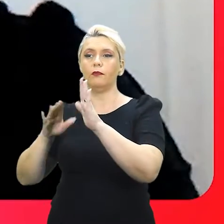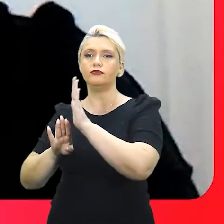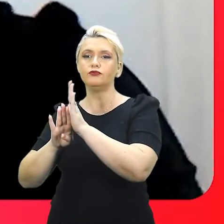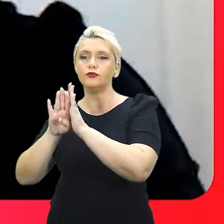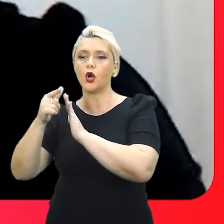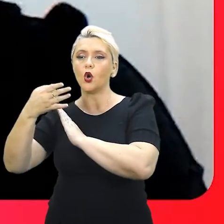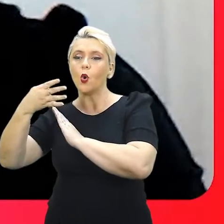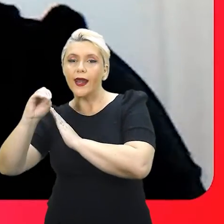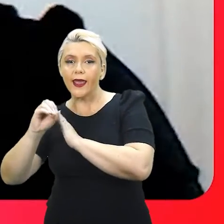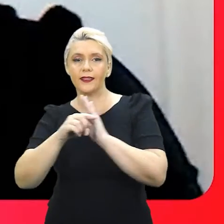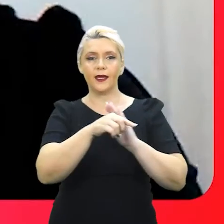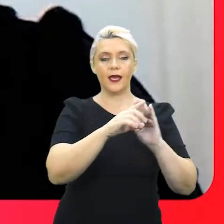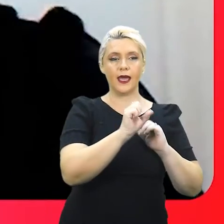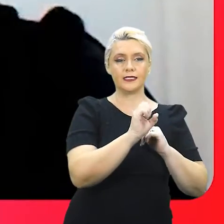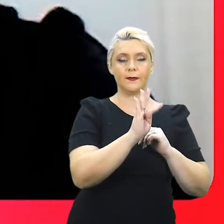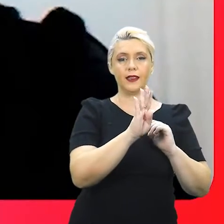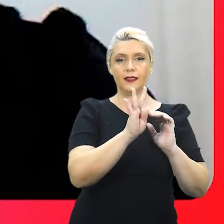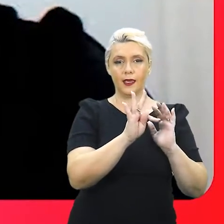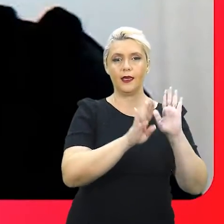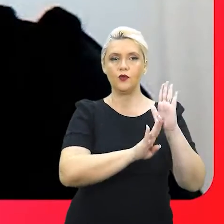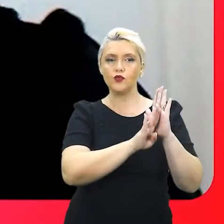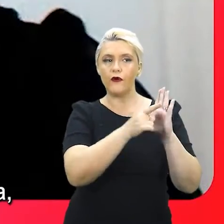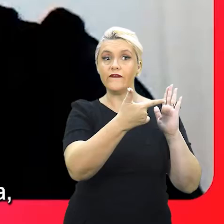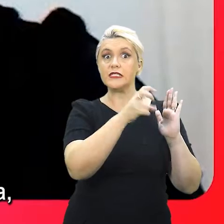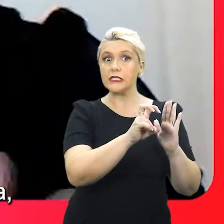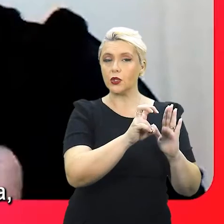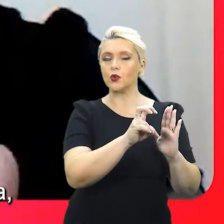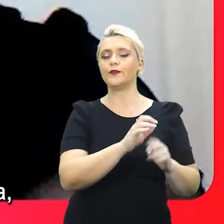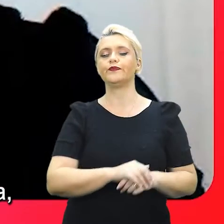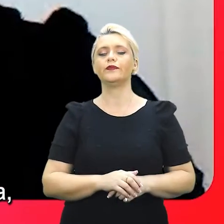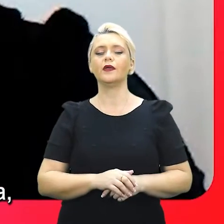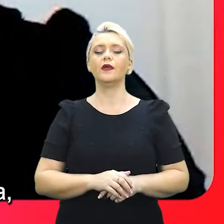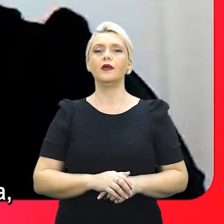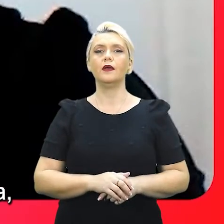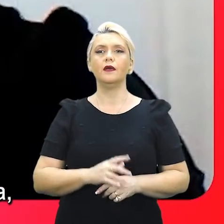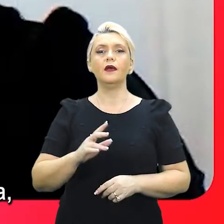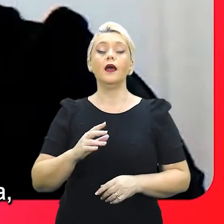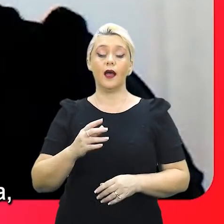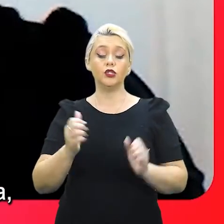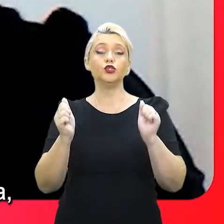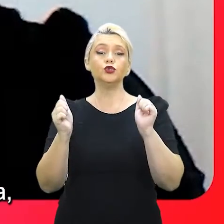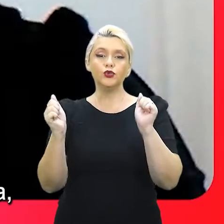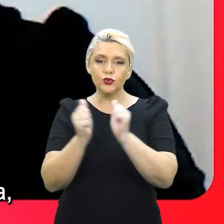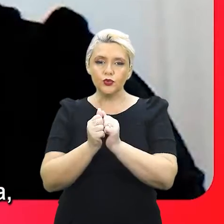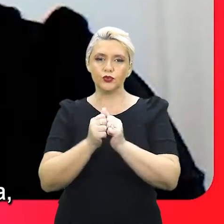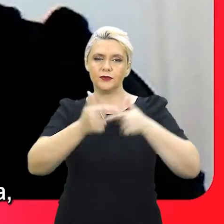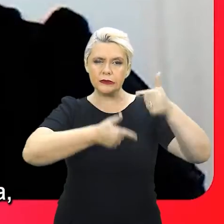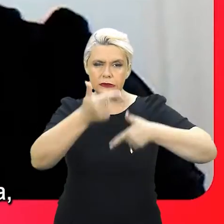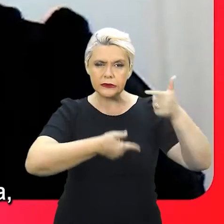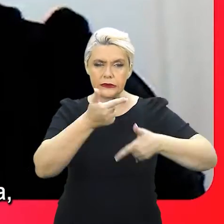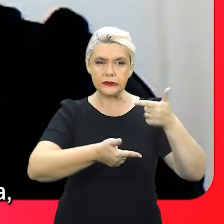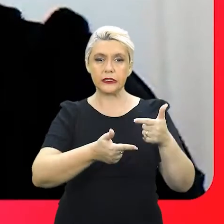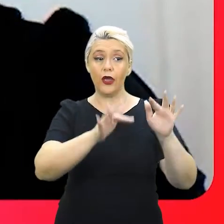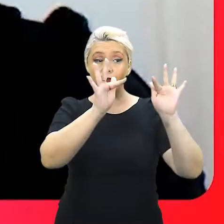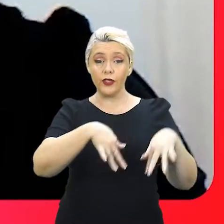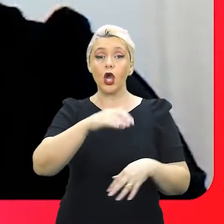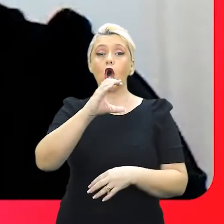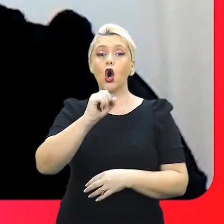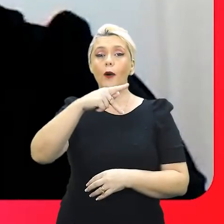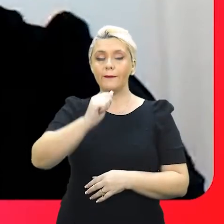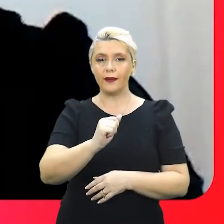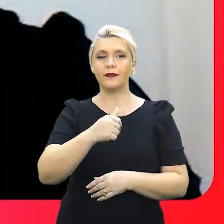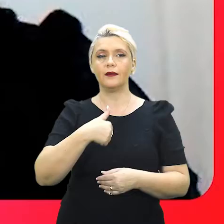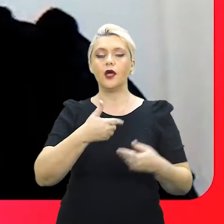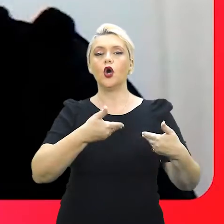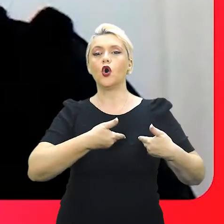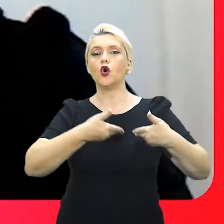uma grande cobertura de Copa junto com a Record, né? Foi uma força. uhum. E lá de São Paulo, quando terminou a Copa, eu